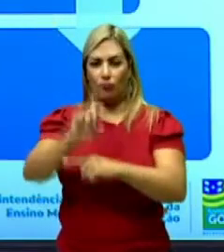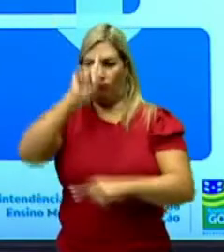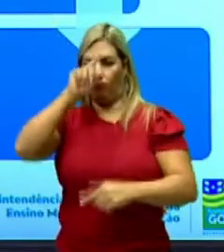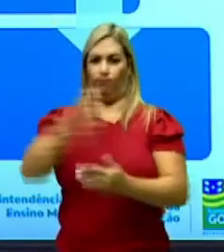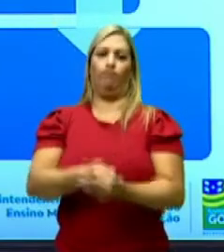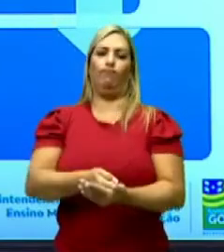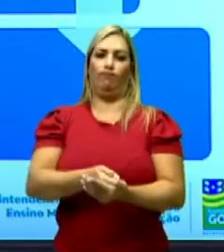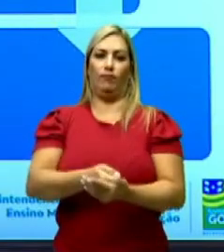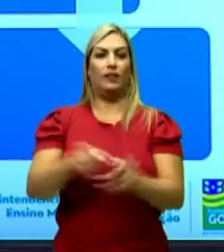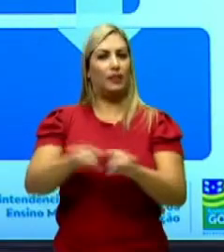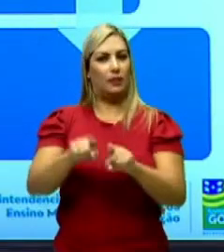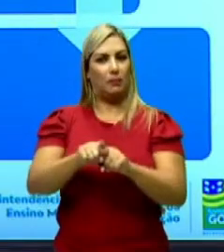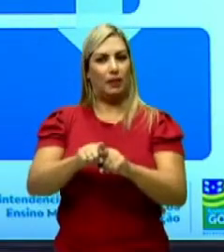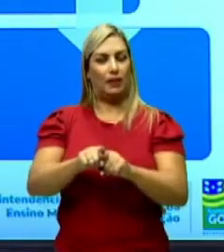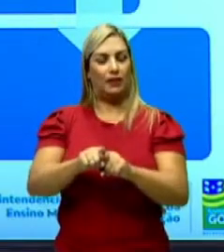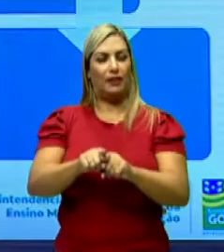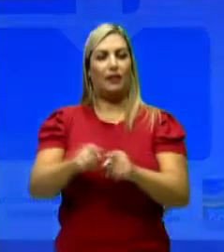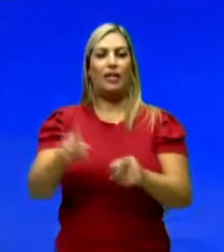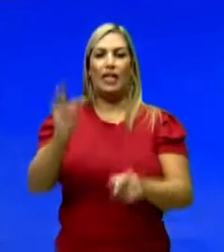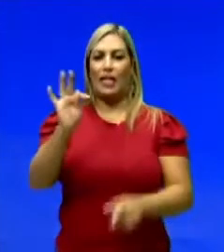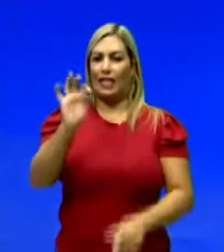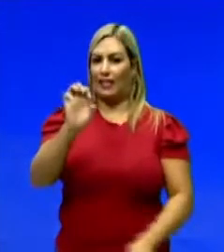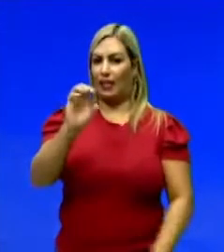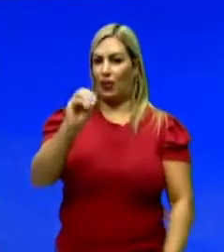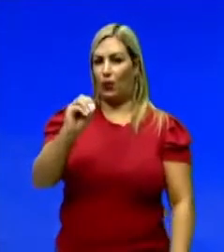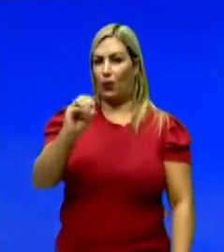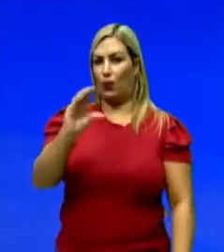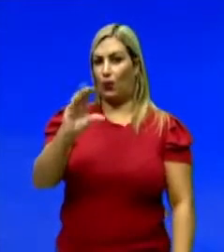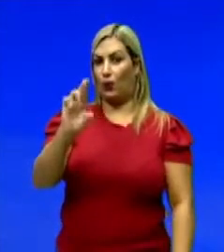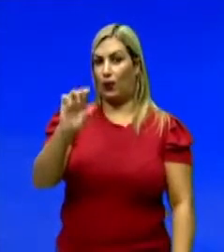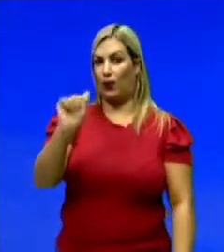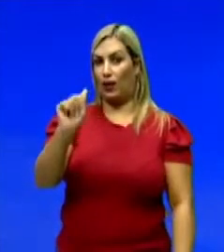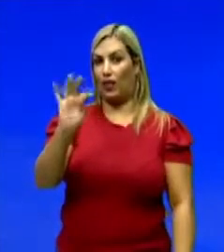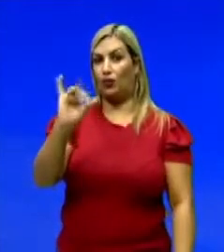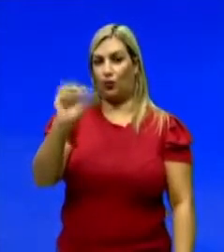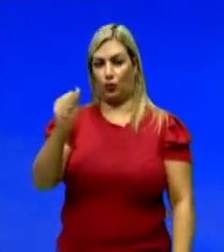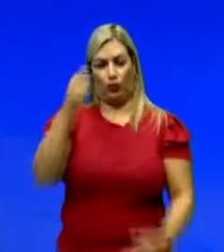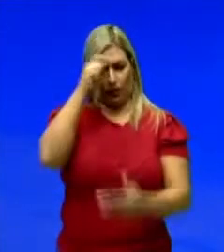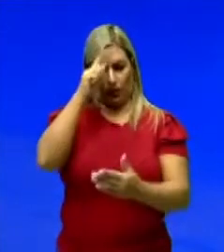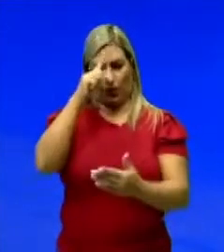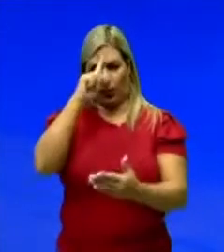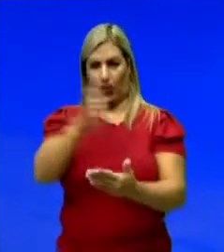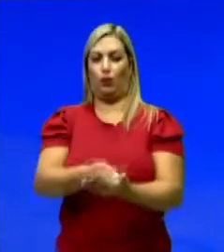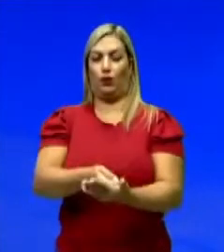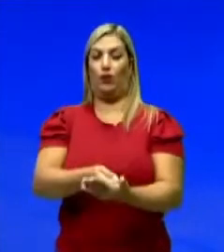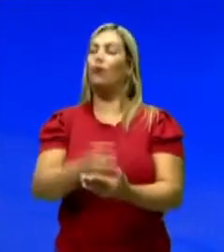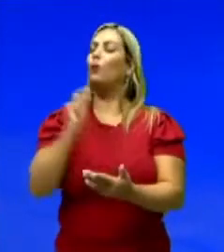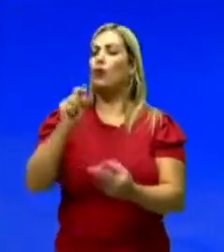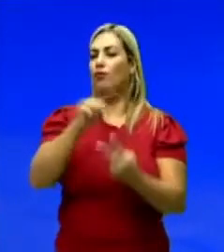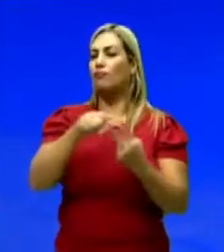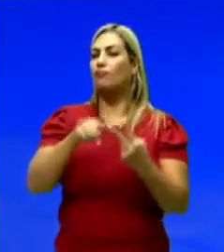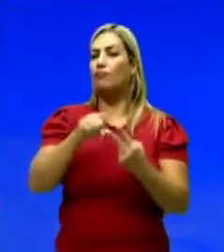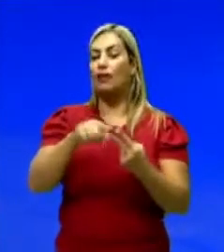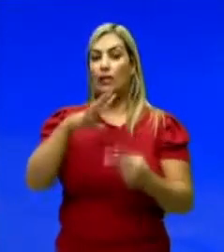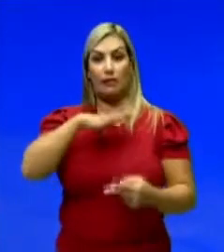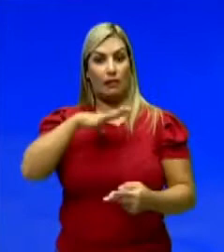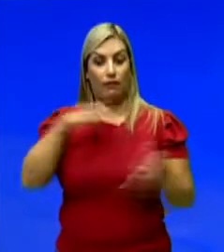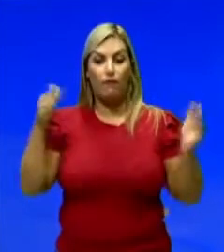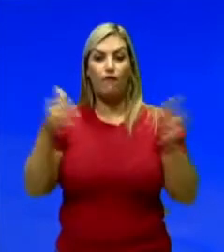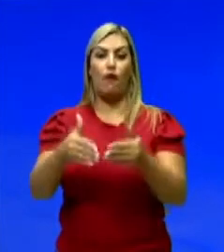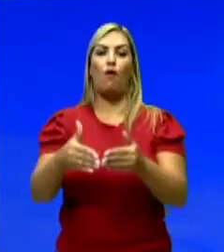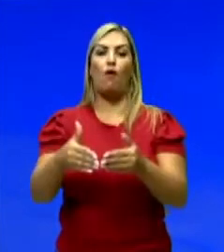teocráticos item importantíssimo né é que tem um estado autoritário e ter e o estado